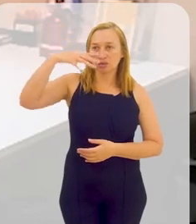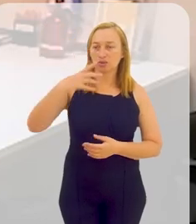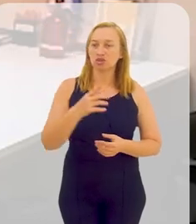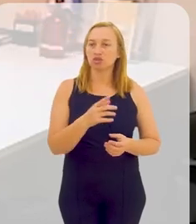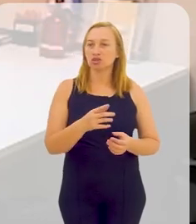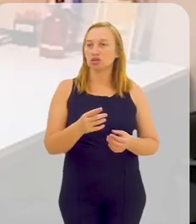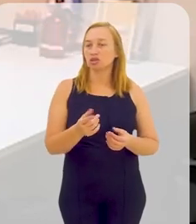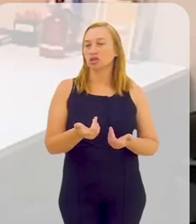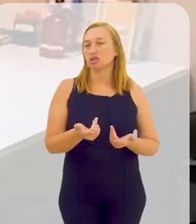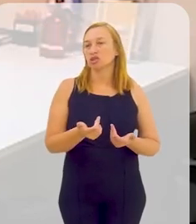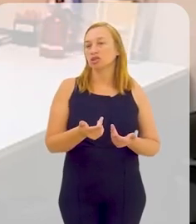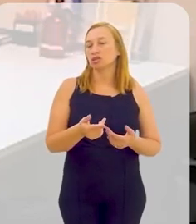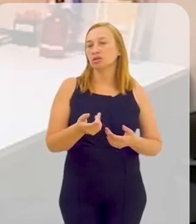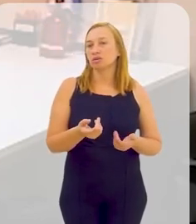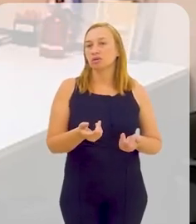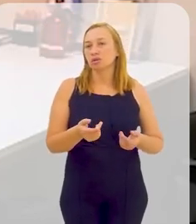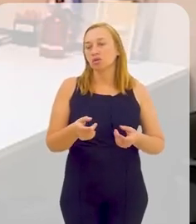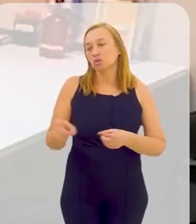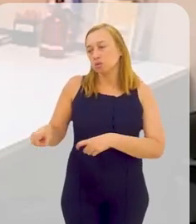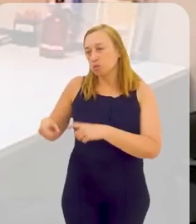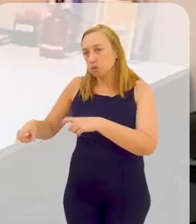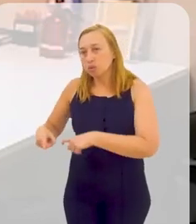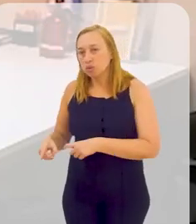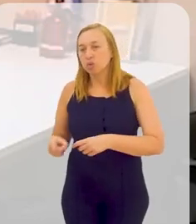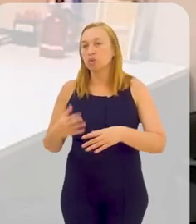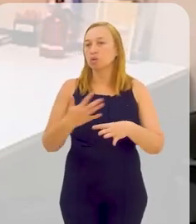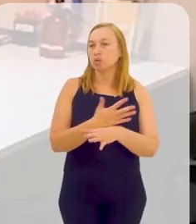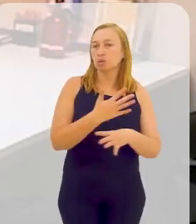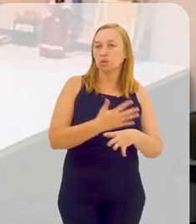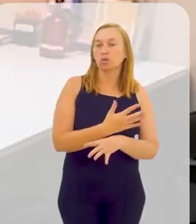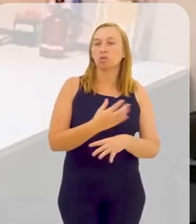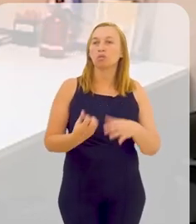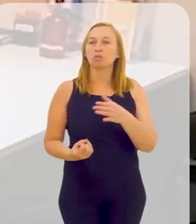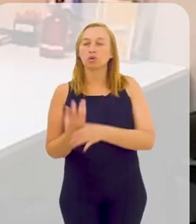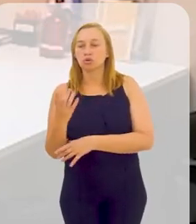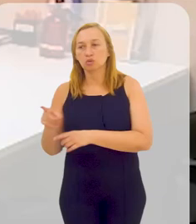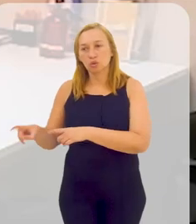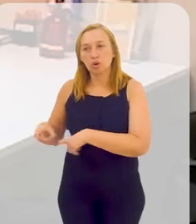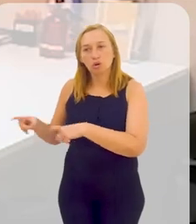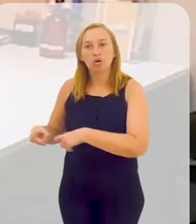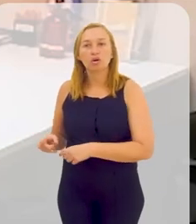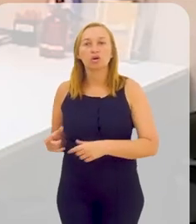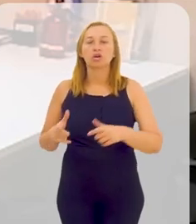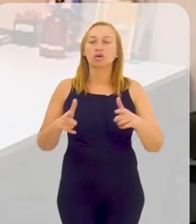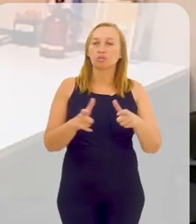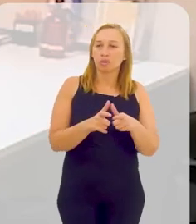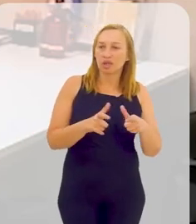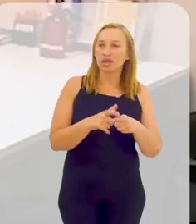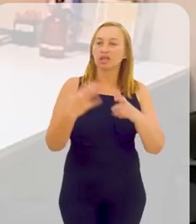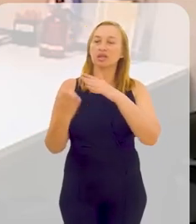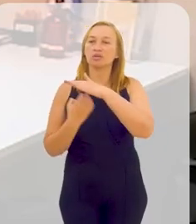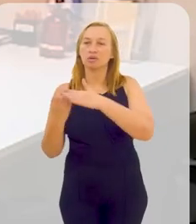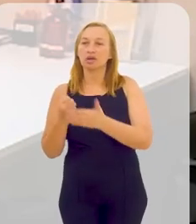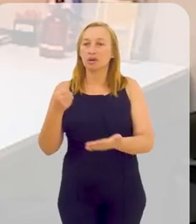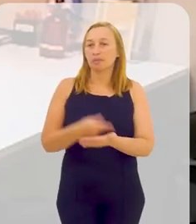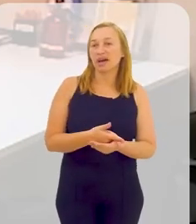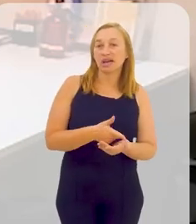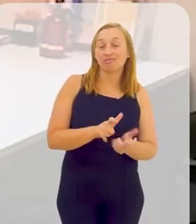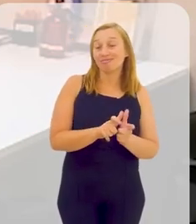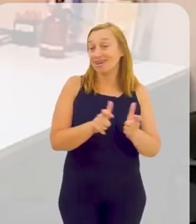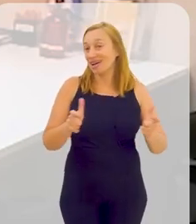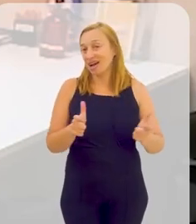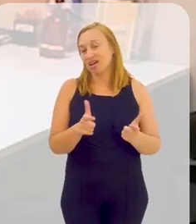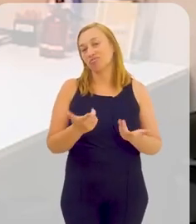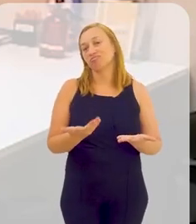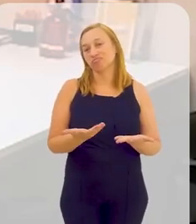Estado né nas áreas urbanas e também nas áreas rurais Os Pequenos Produtores Rurais as pequenas indústrias que hoje pagam